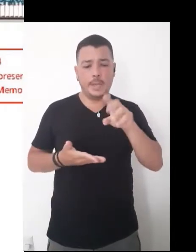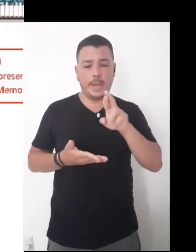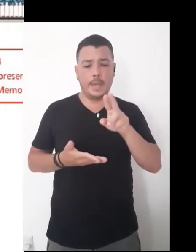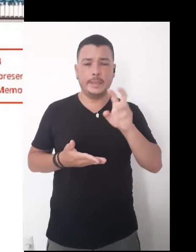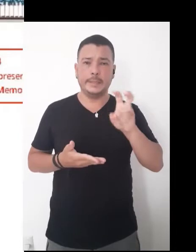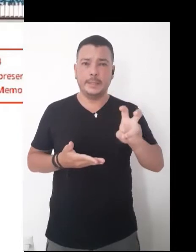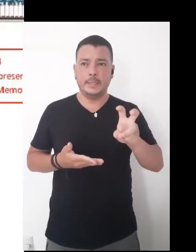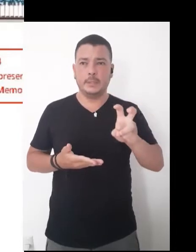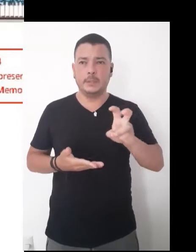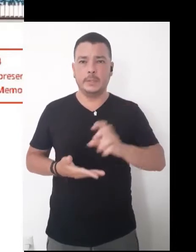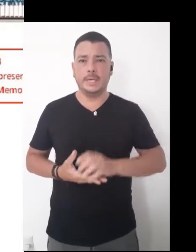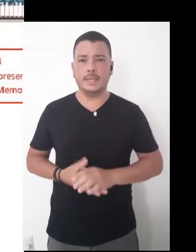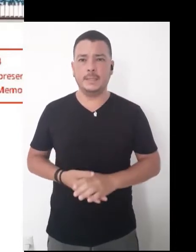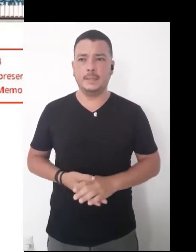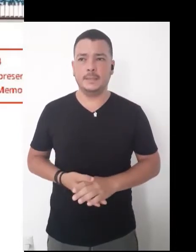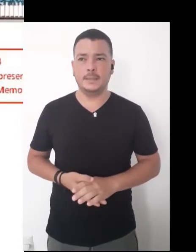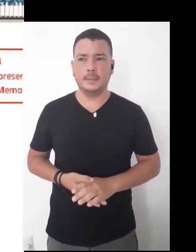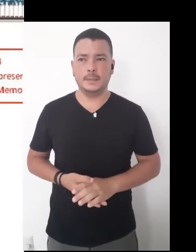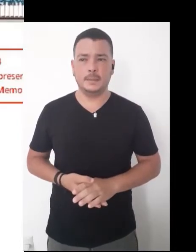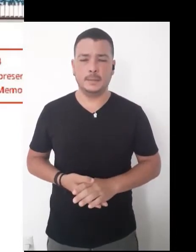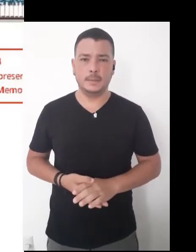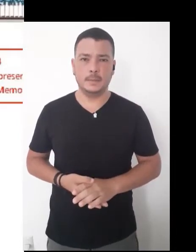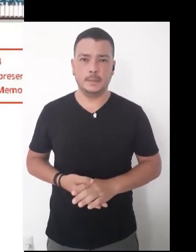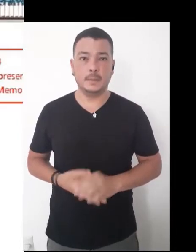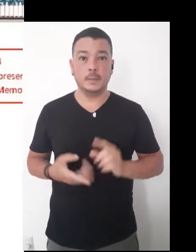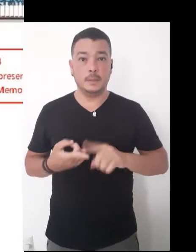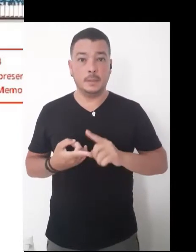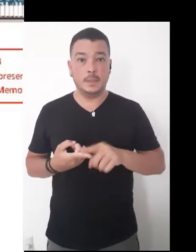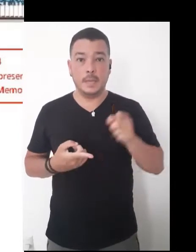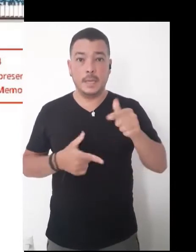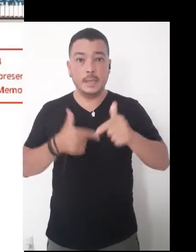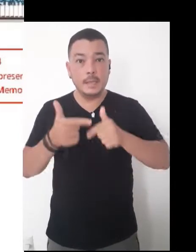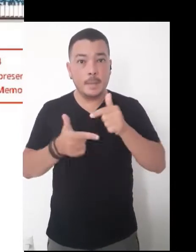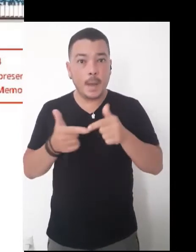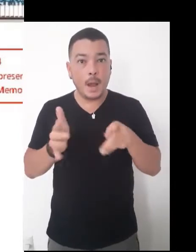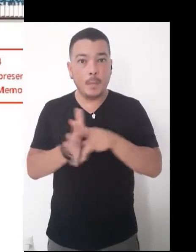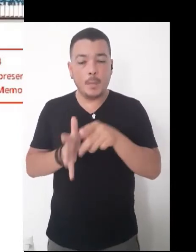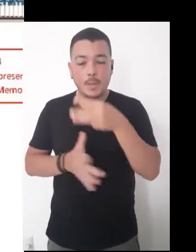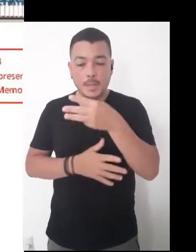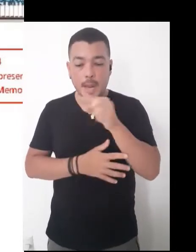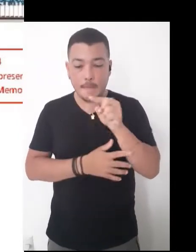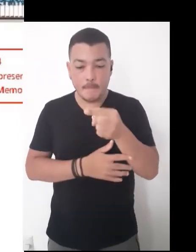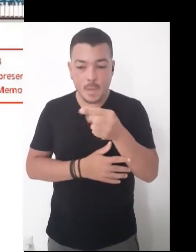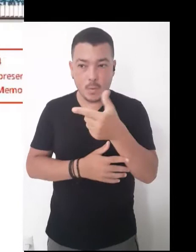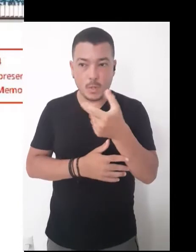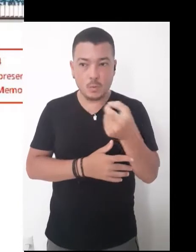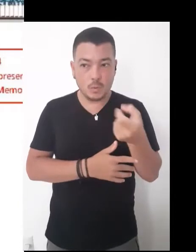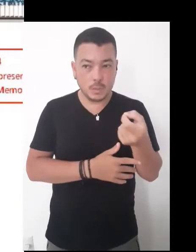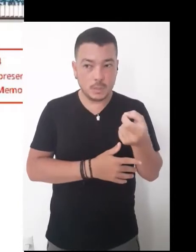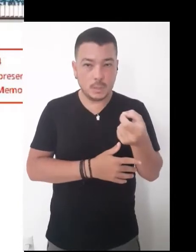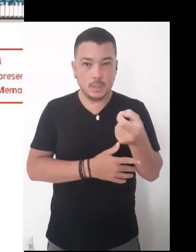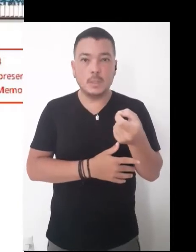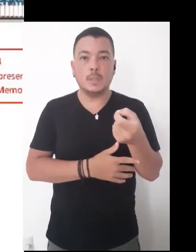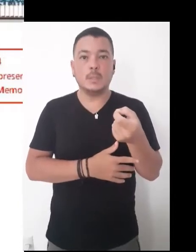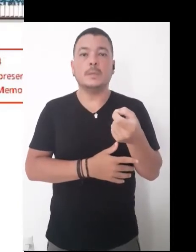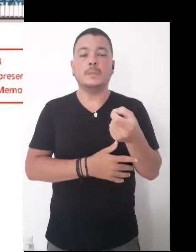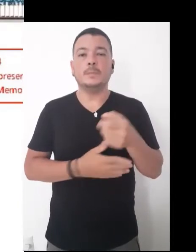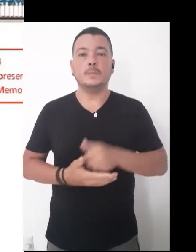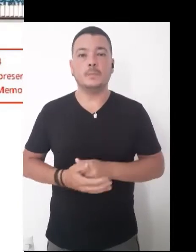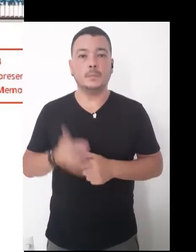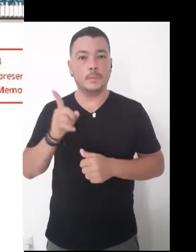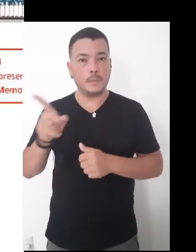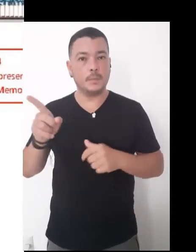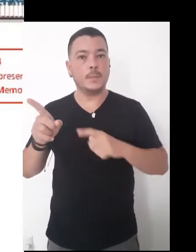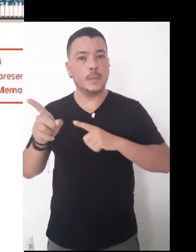que trabalha nessa faixa aqui de 3.200, né? É a faixa de trabalho dela. Aqui já tem uma memória de 4 GB de espaço